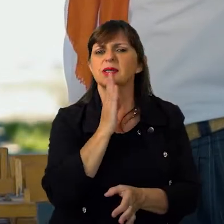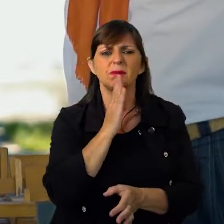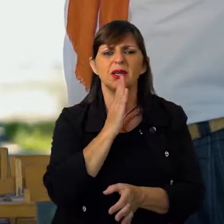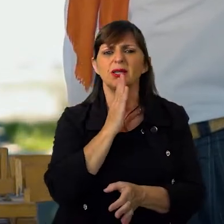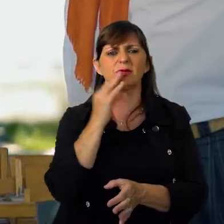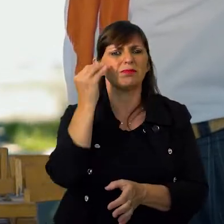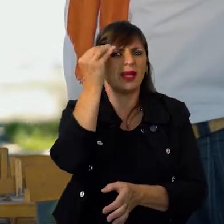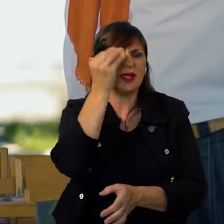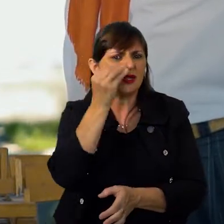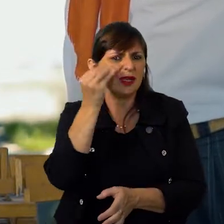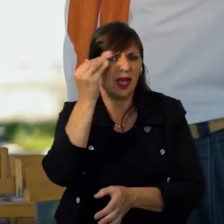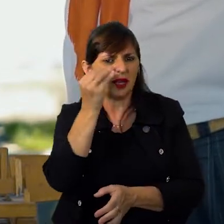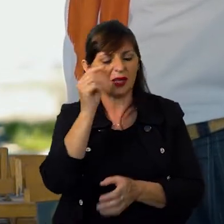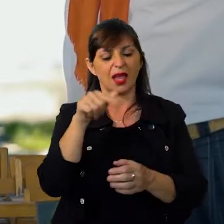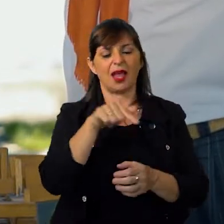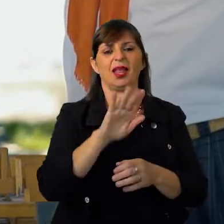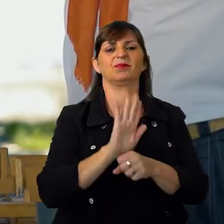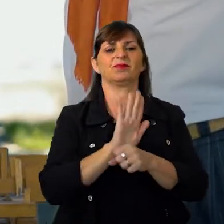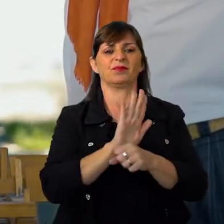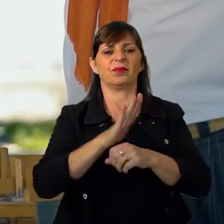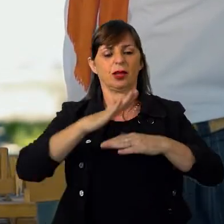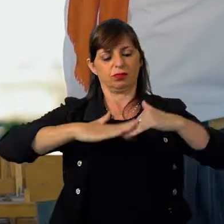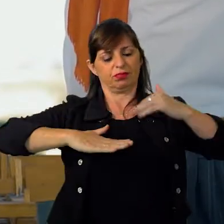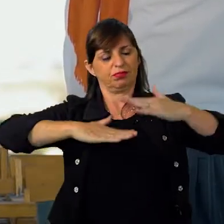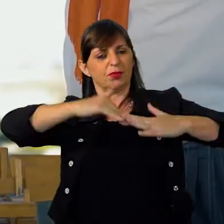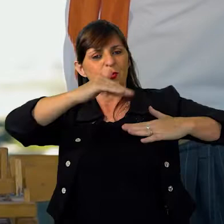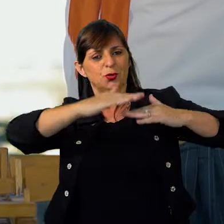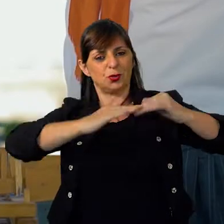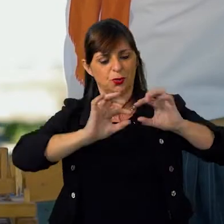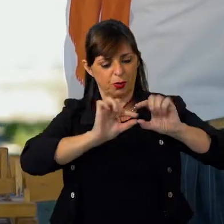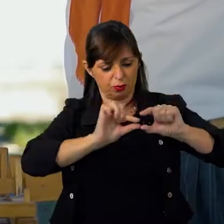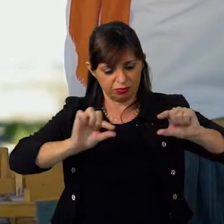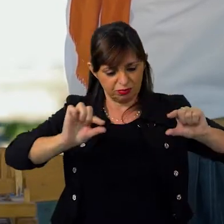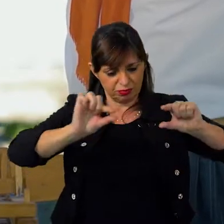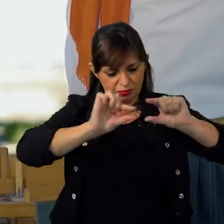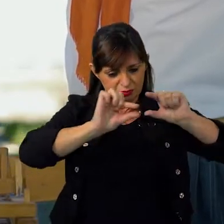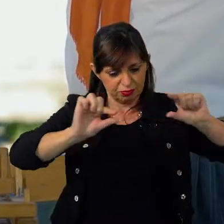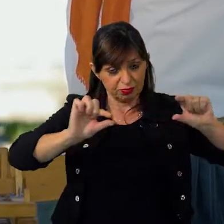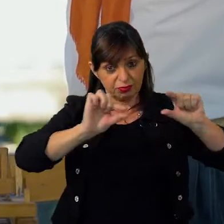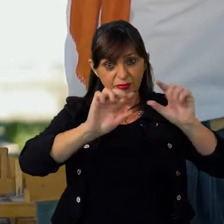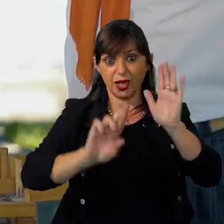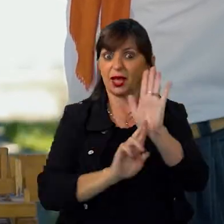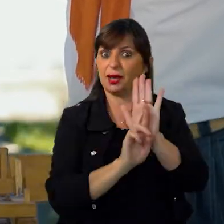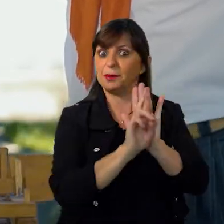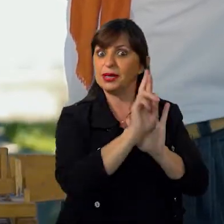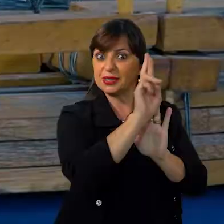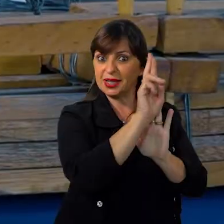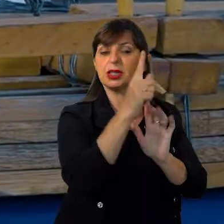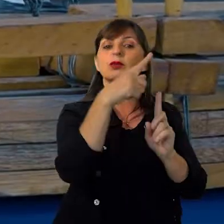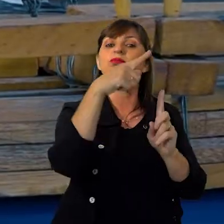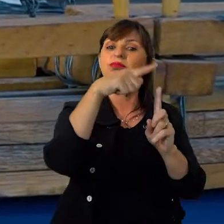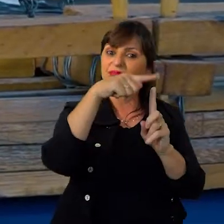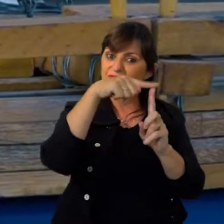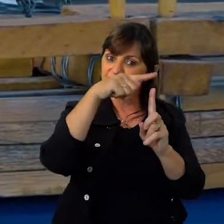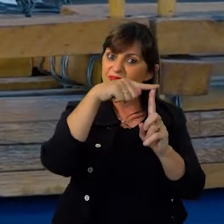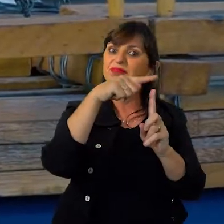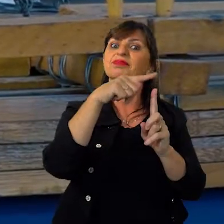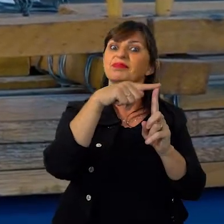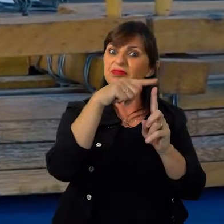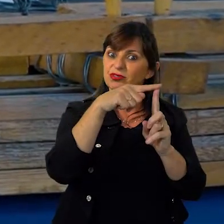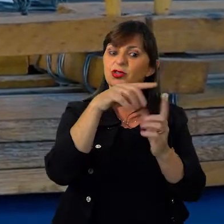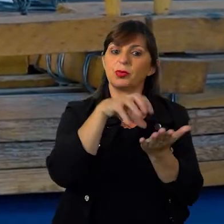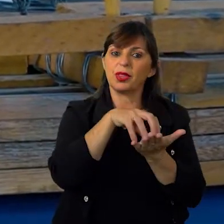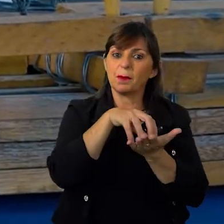dele ele nos ajudou a constituir esse tipo de balsa aqui que representa uma das categorias